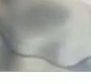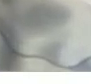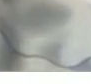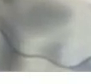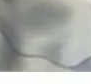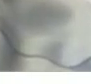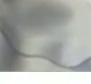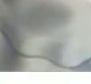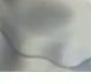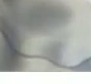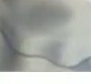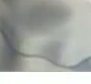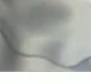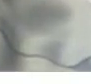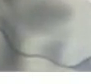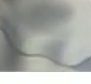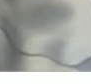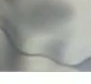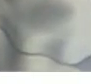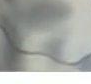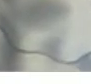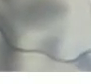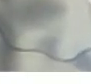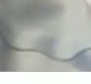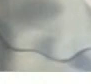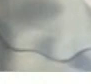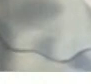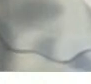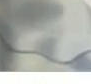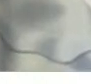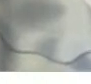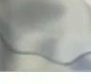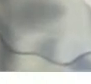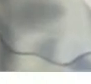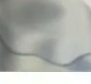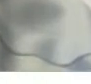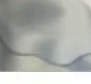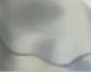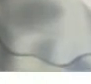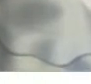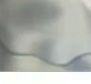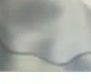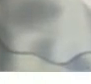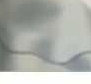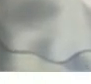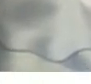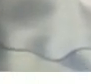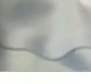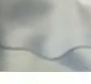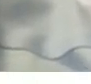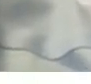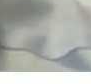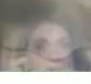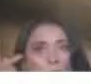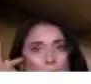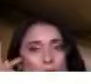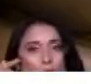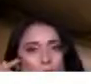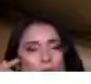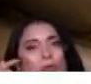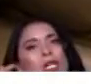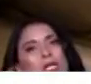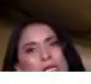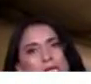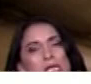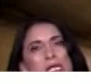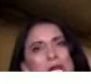siga o ministro, a divergência aberta pelo ministro Nunes Marques. Vamos ver. Dia a dia,